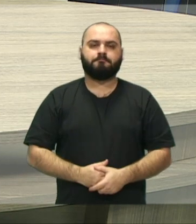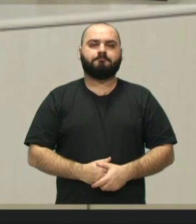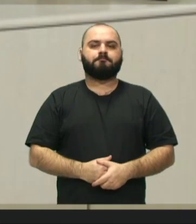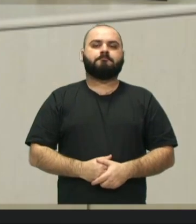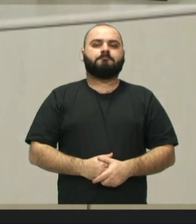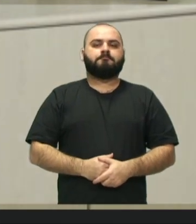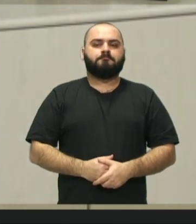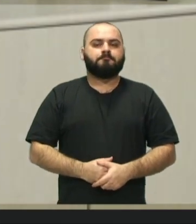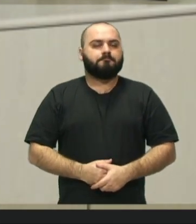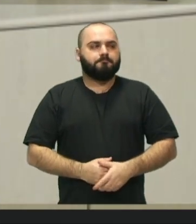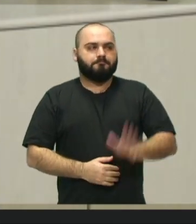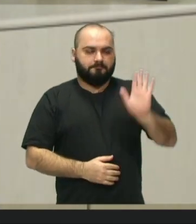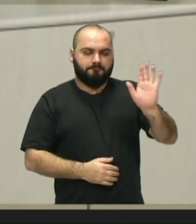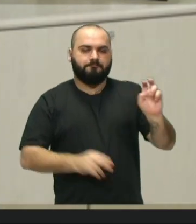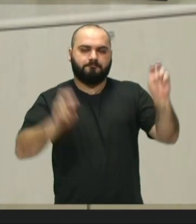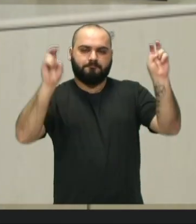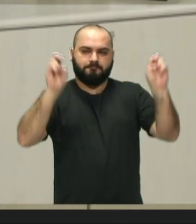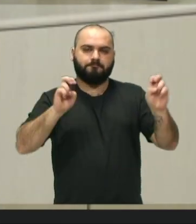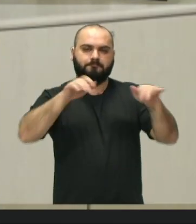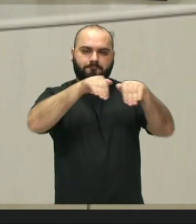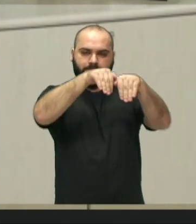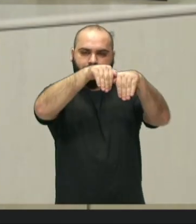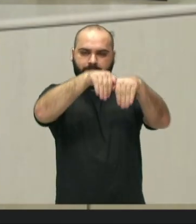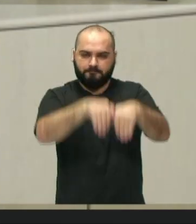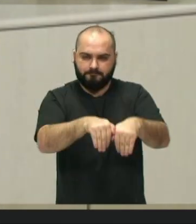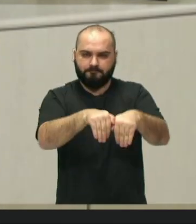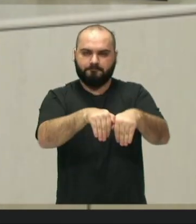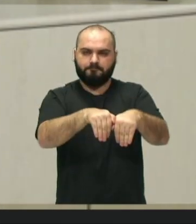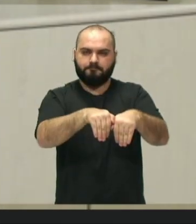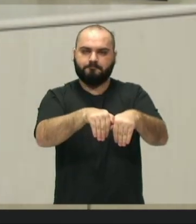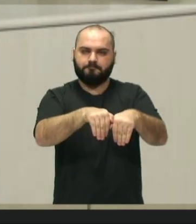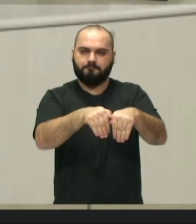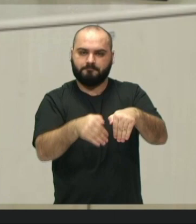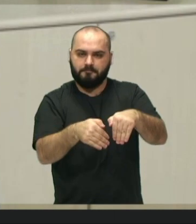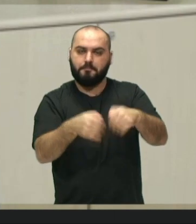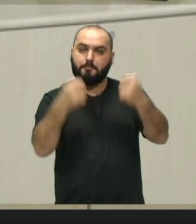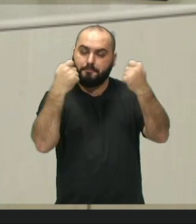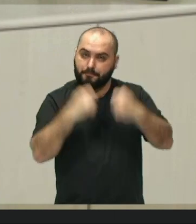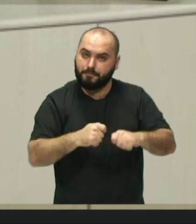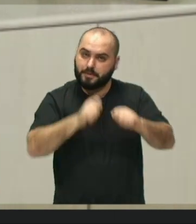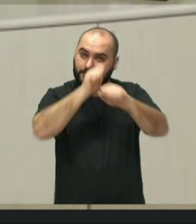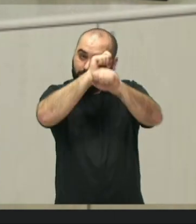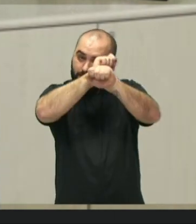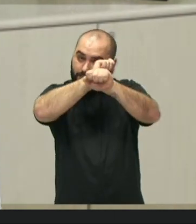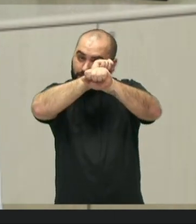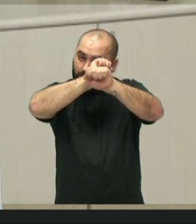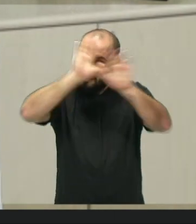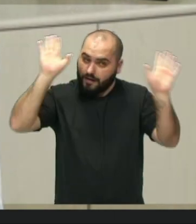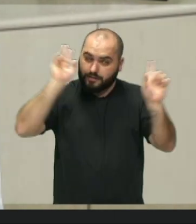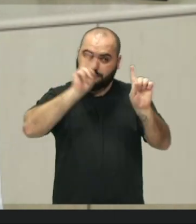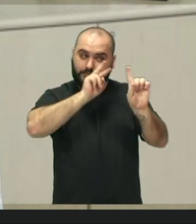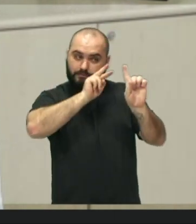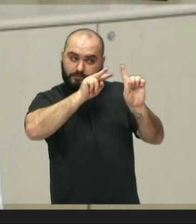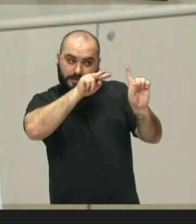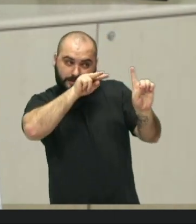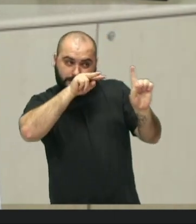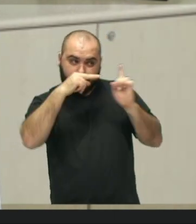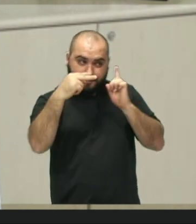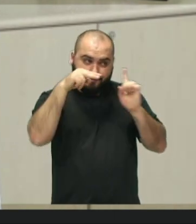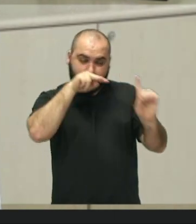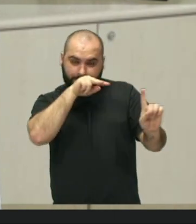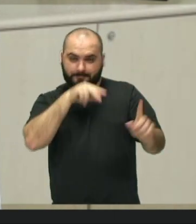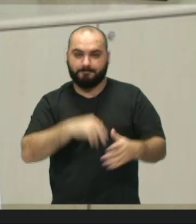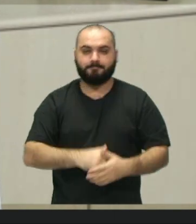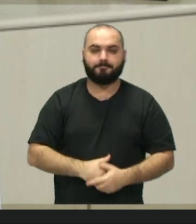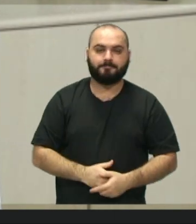barragem, eu acredito que a gente deve primeiro tratar ele com extrema lucidez e transparência. Em relação ao que